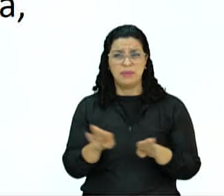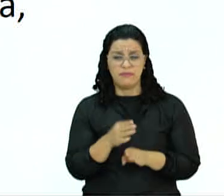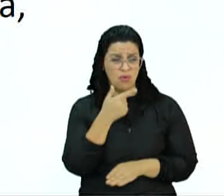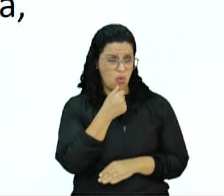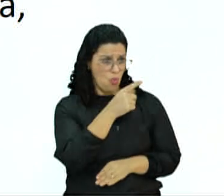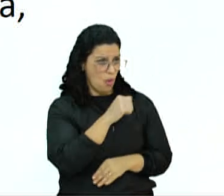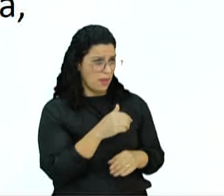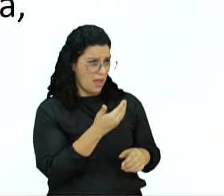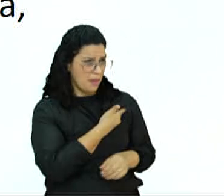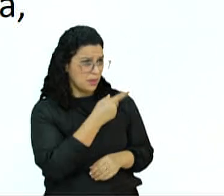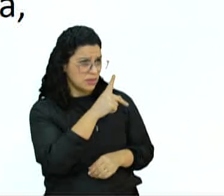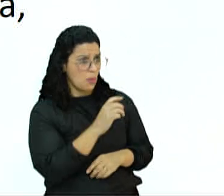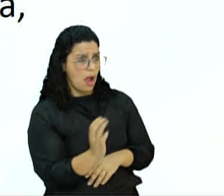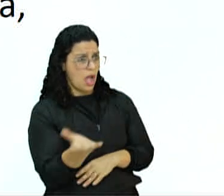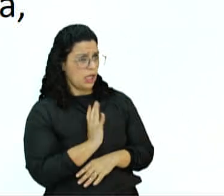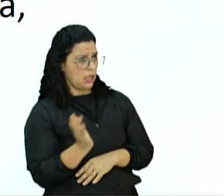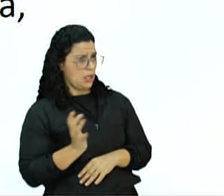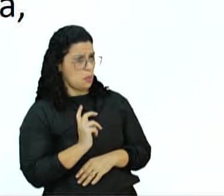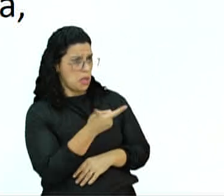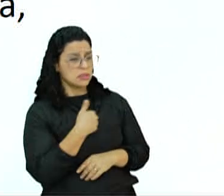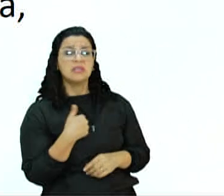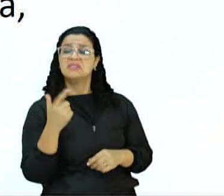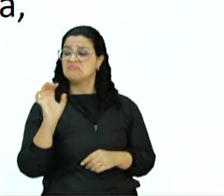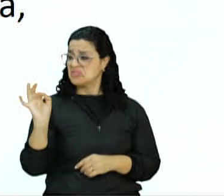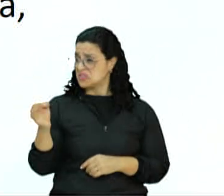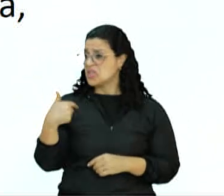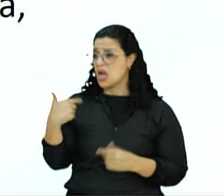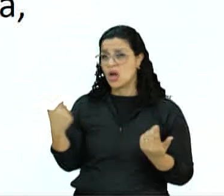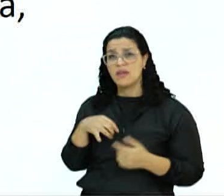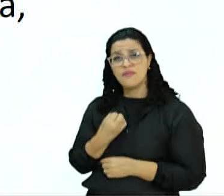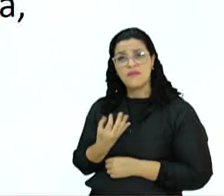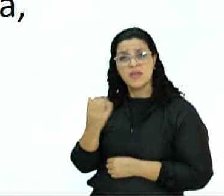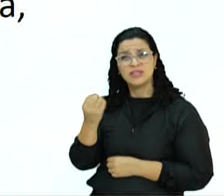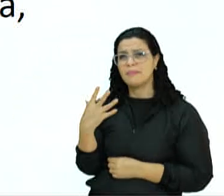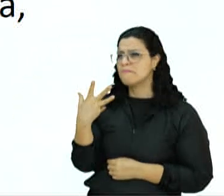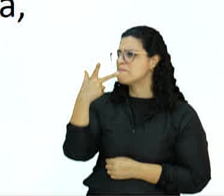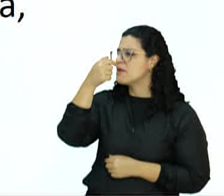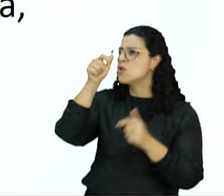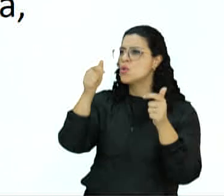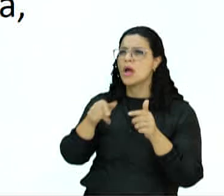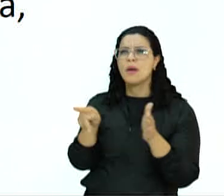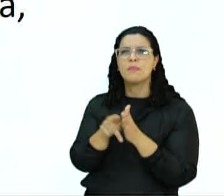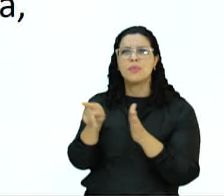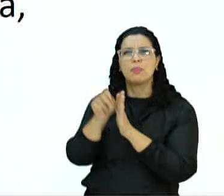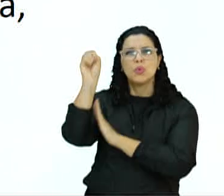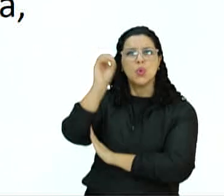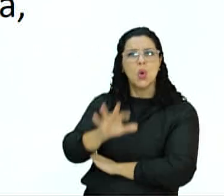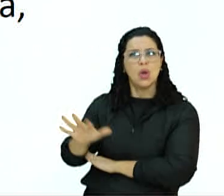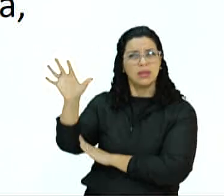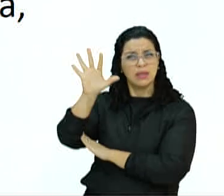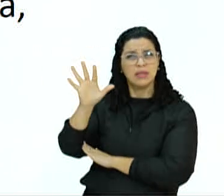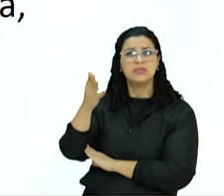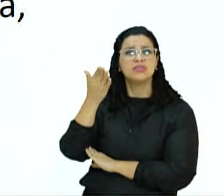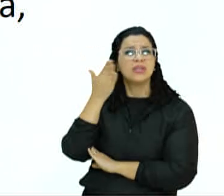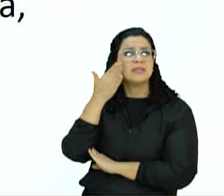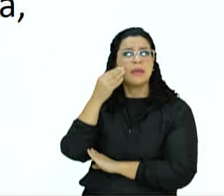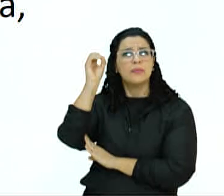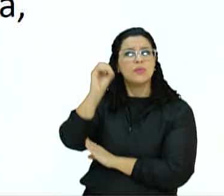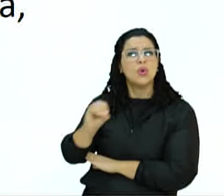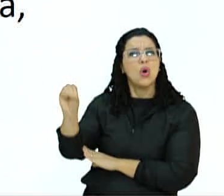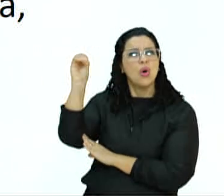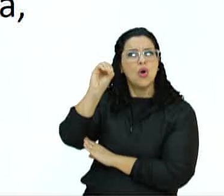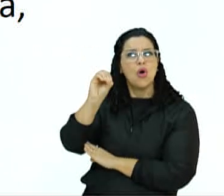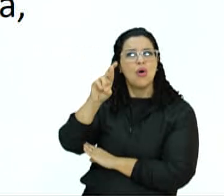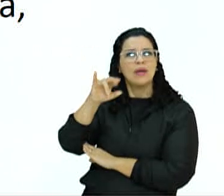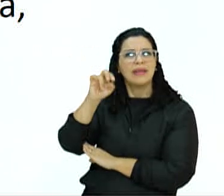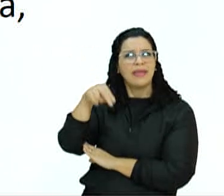assim? Riquíssimo. Vai me levar agora numa viagem fabulosa até o Oriente. Já ouviu falar no Oriente?